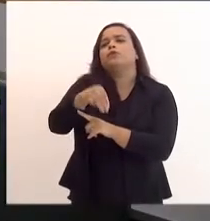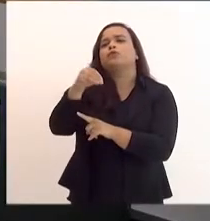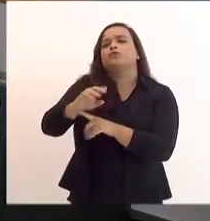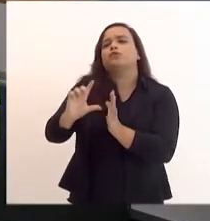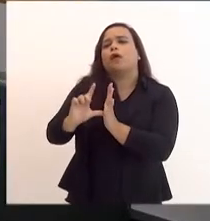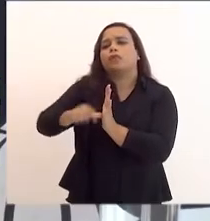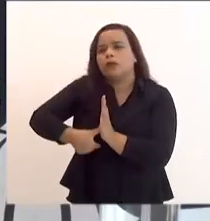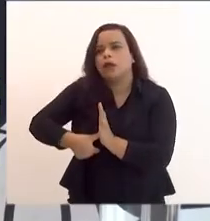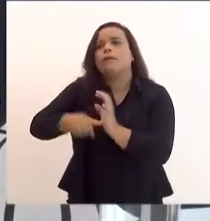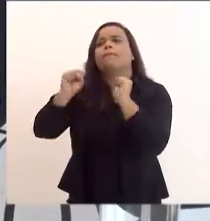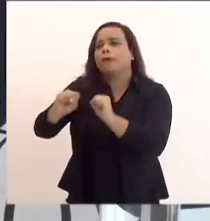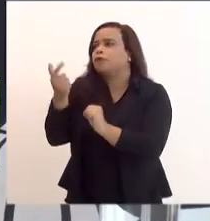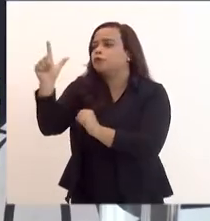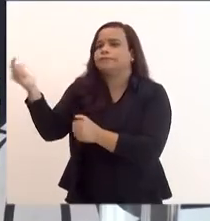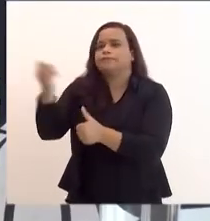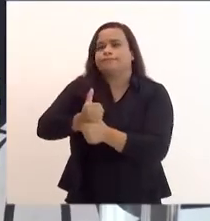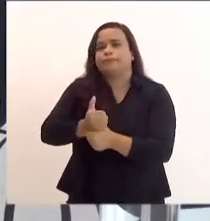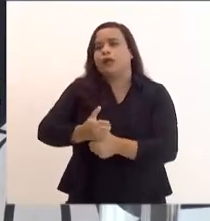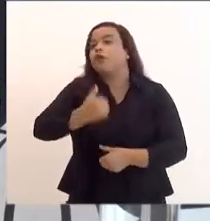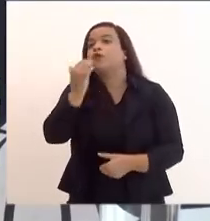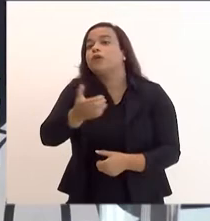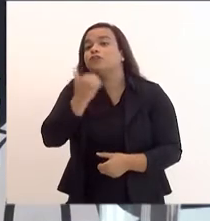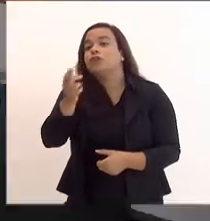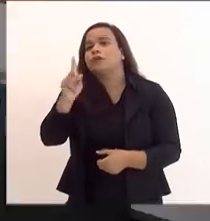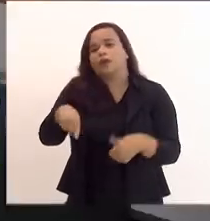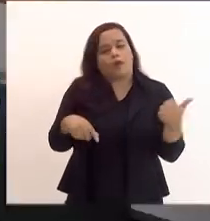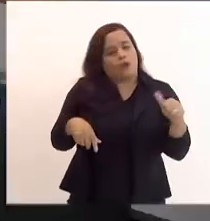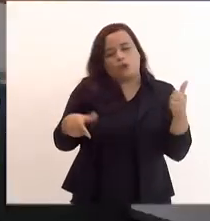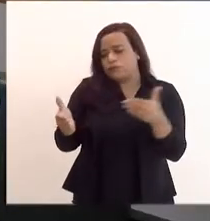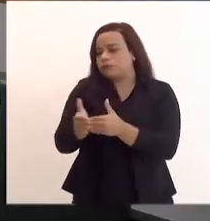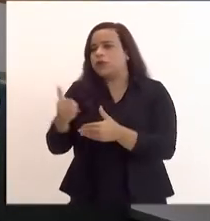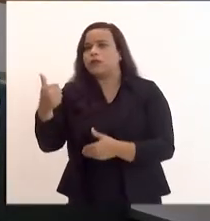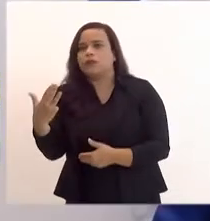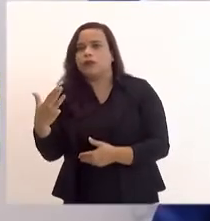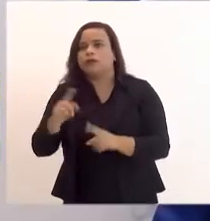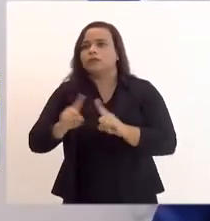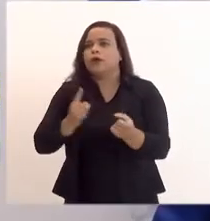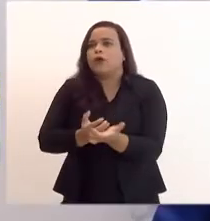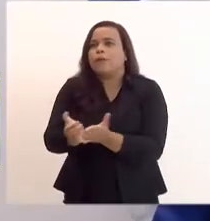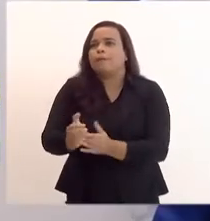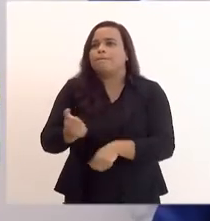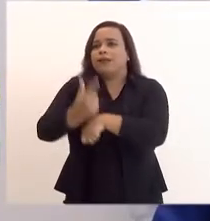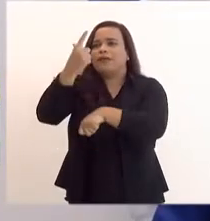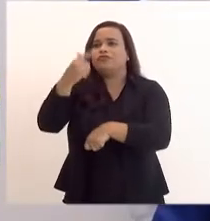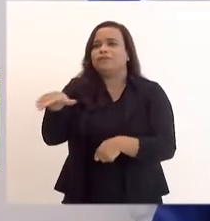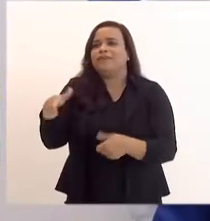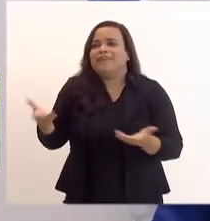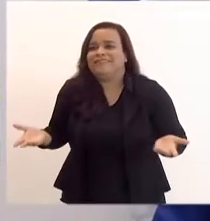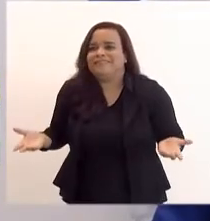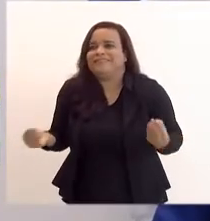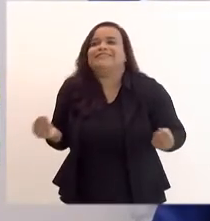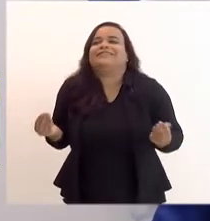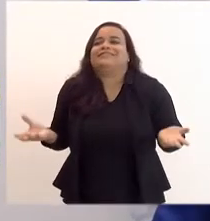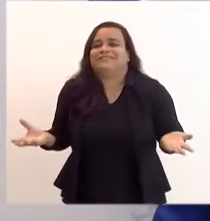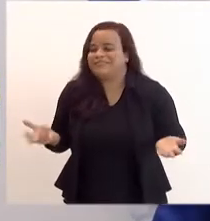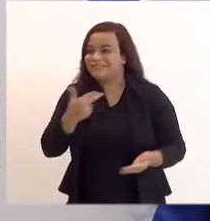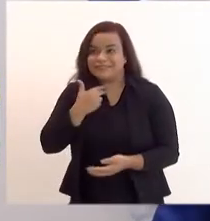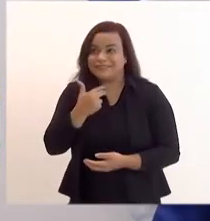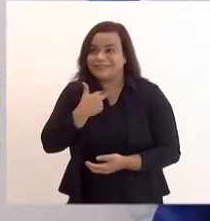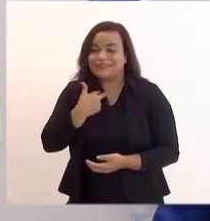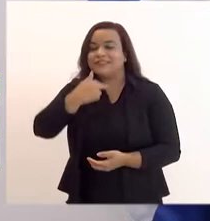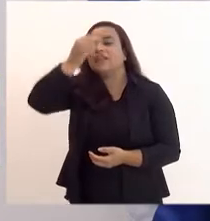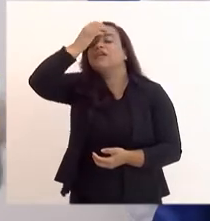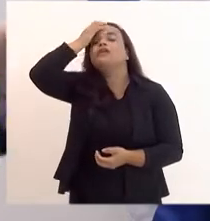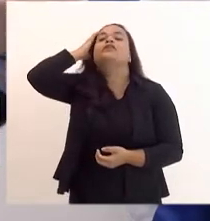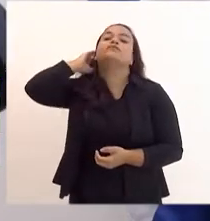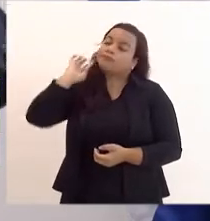de 11 a 1 e começar meio de meia. Está corretíssimo. Eu vou fazer esse informe. Hoje,